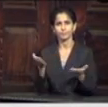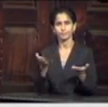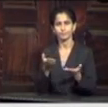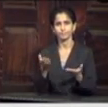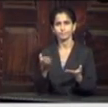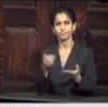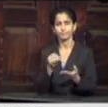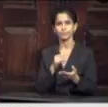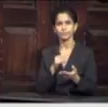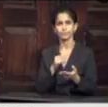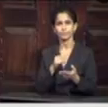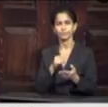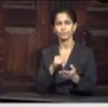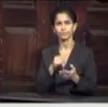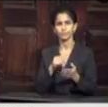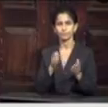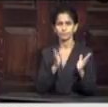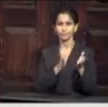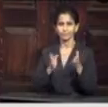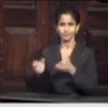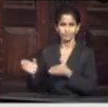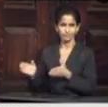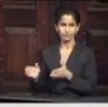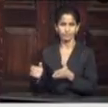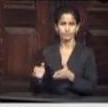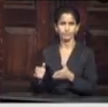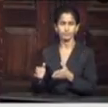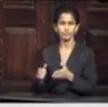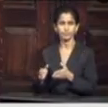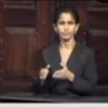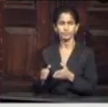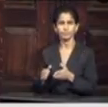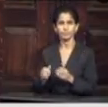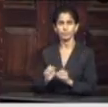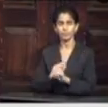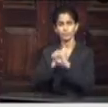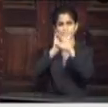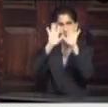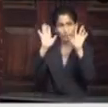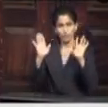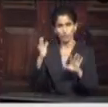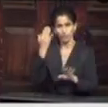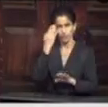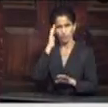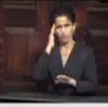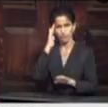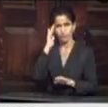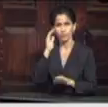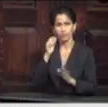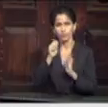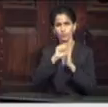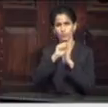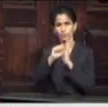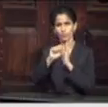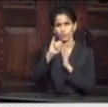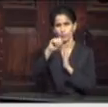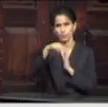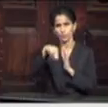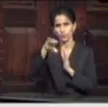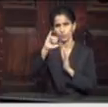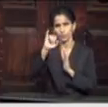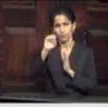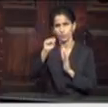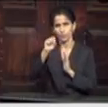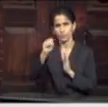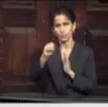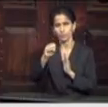de indicar esta questão de ordem, que visa elucidar o entendimento sobre o inciso 5 do